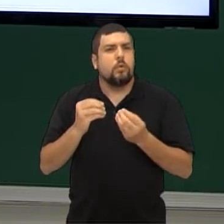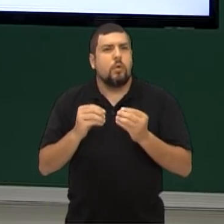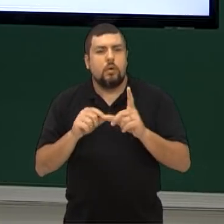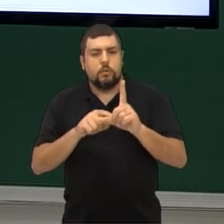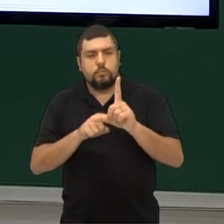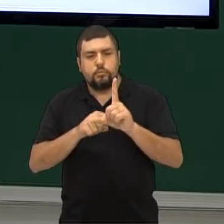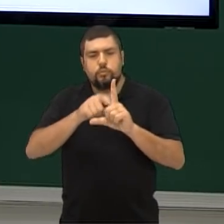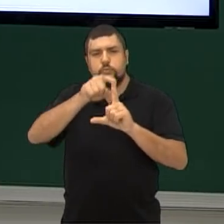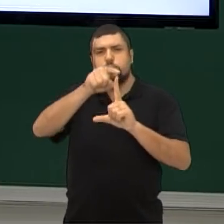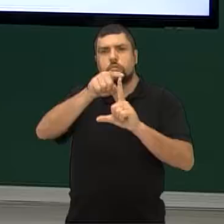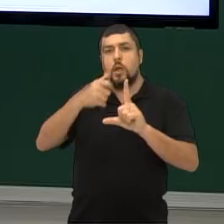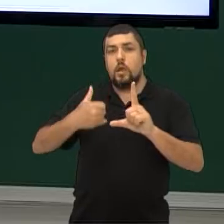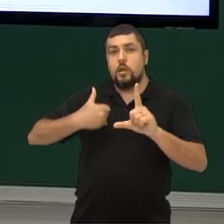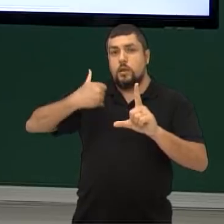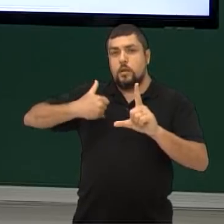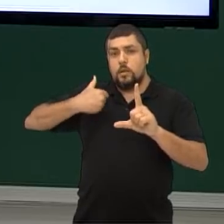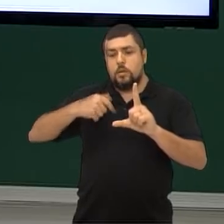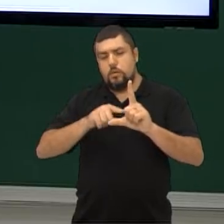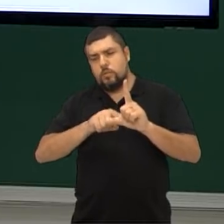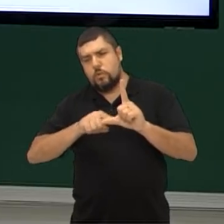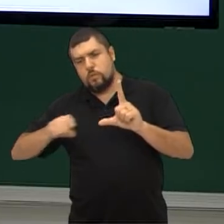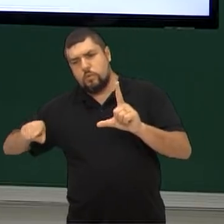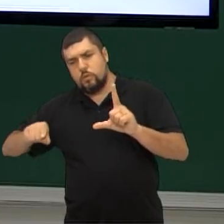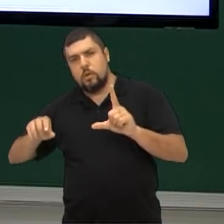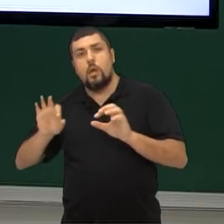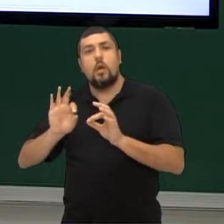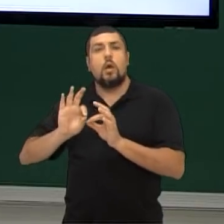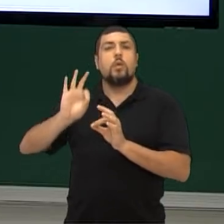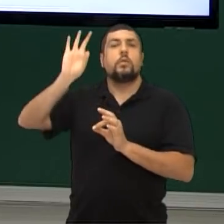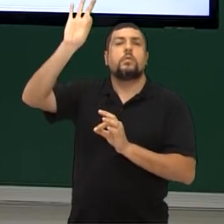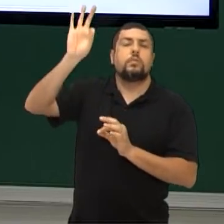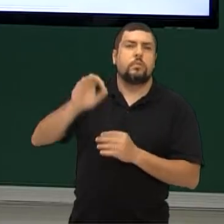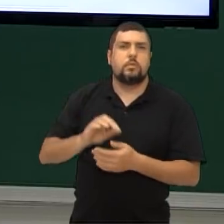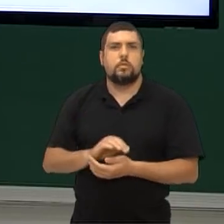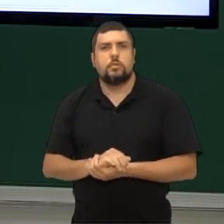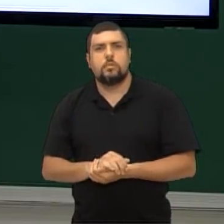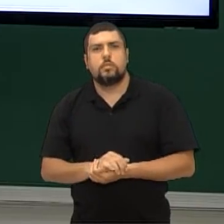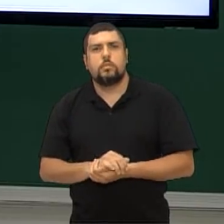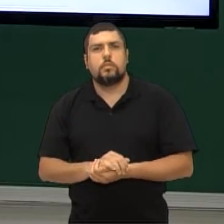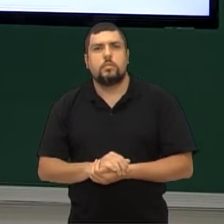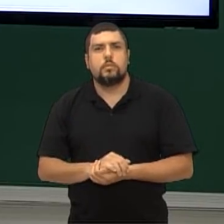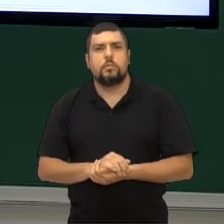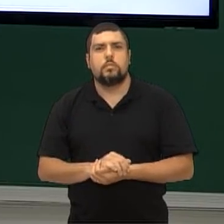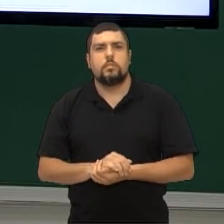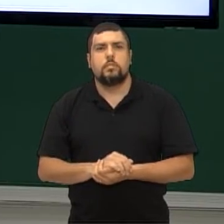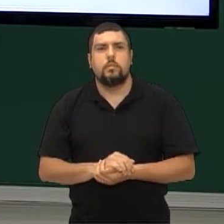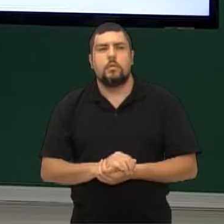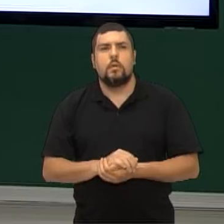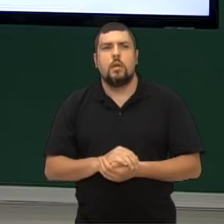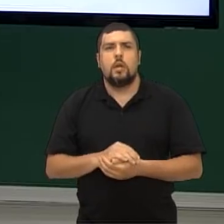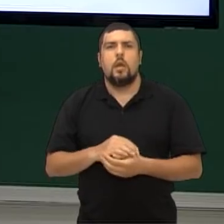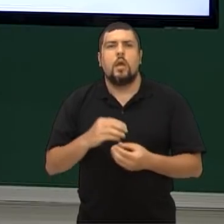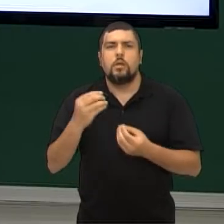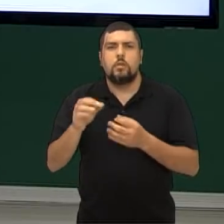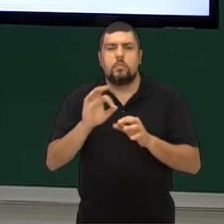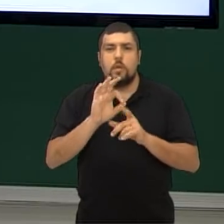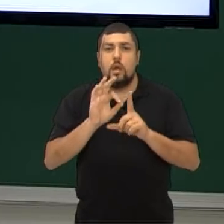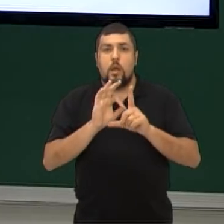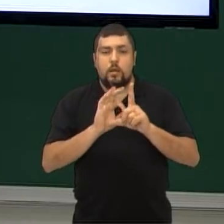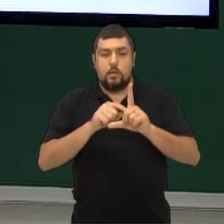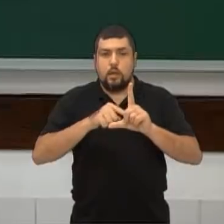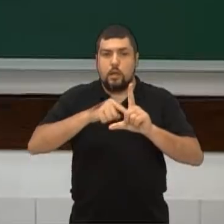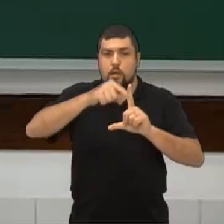de idade e de altura. Vamos ver como que isso fica? Então, a gente colocou a altura no nosso eixo vertical